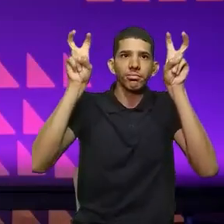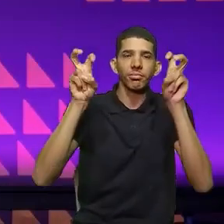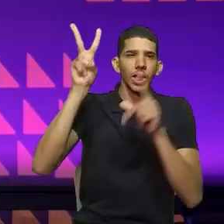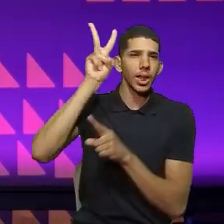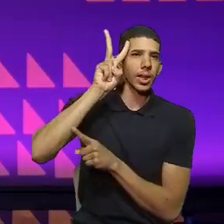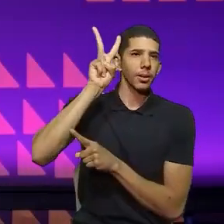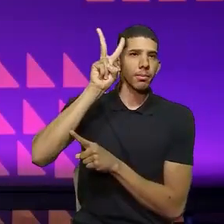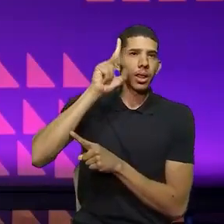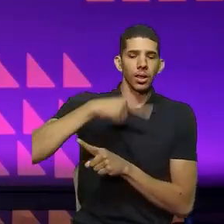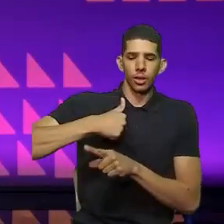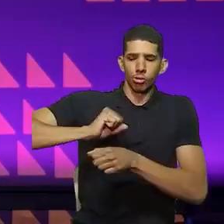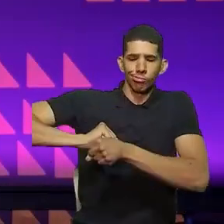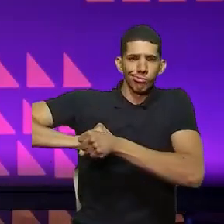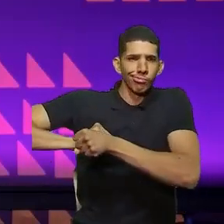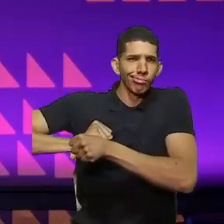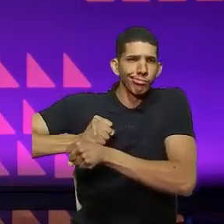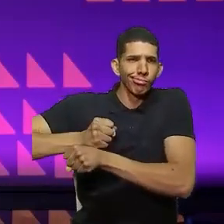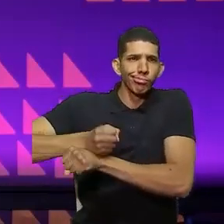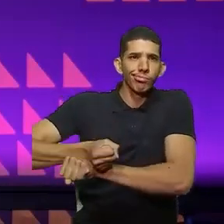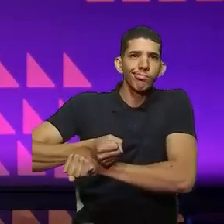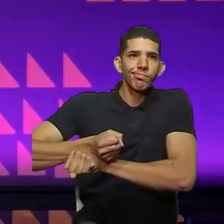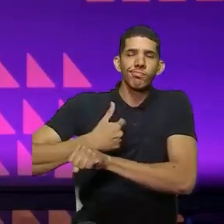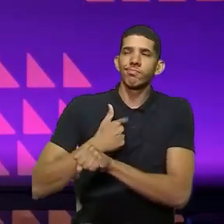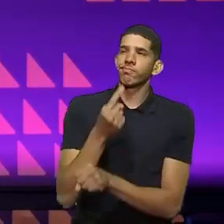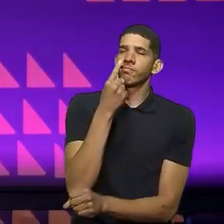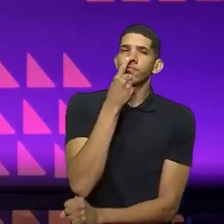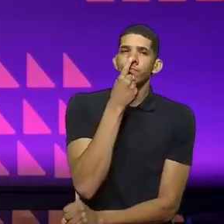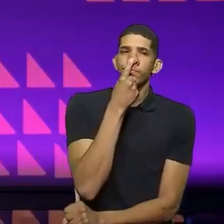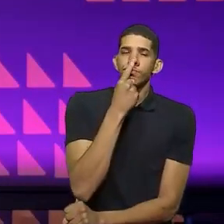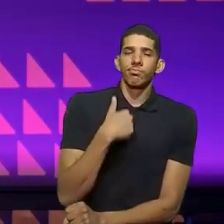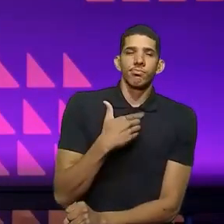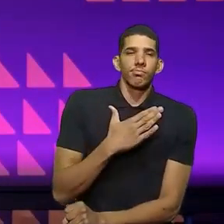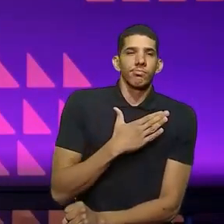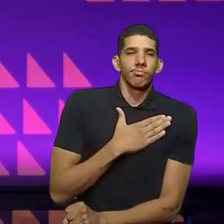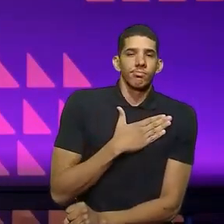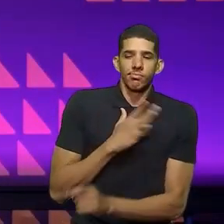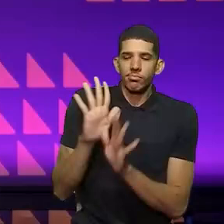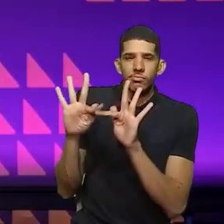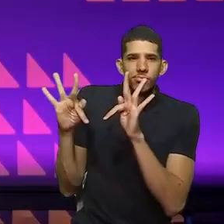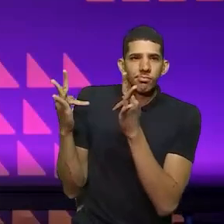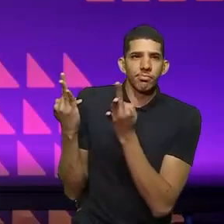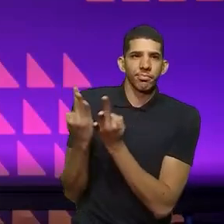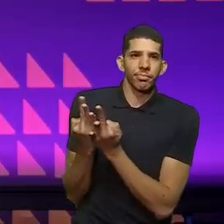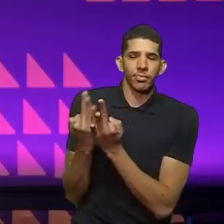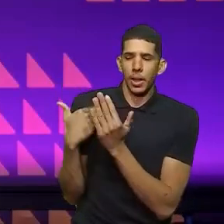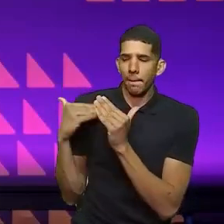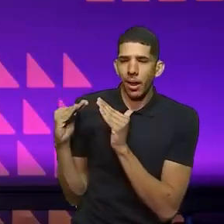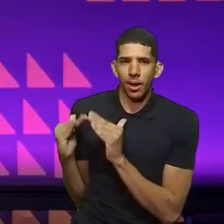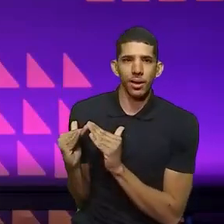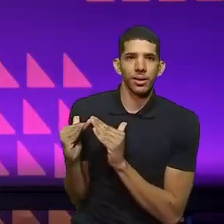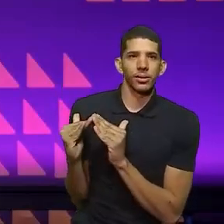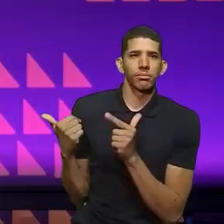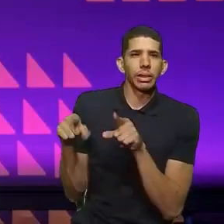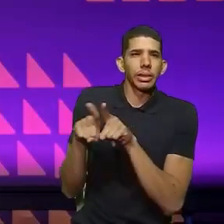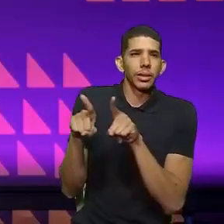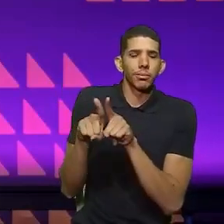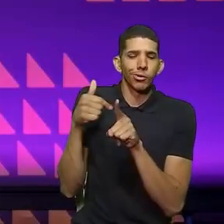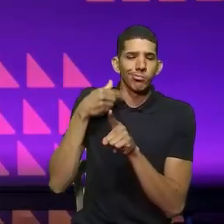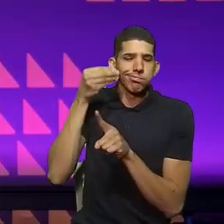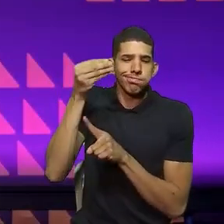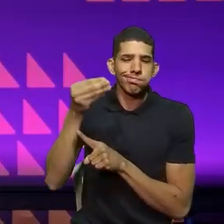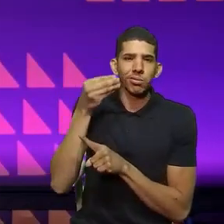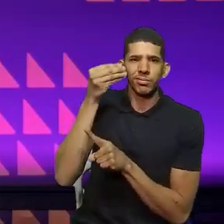um pouco da história da minha família. Em minha casa, também vivemos a experiência de não